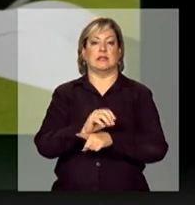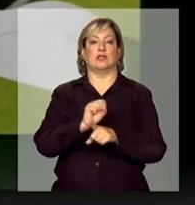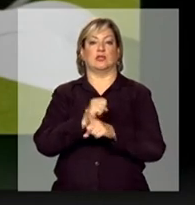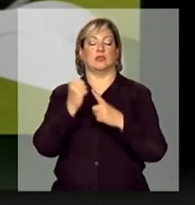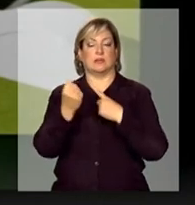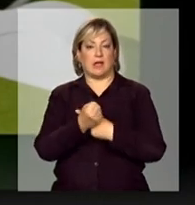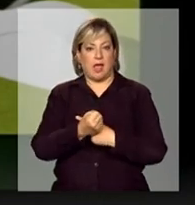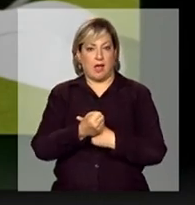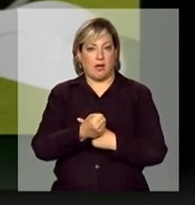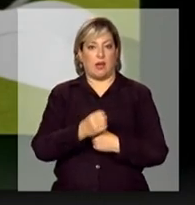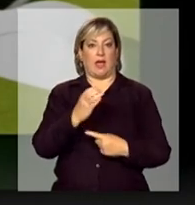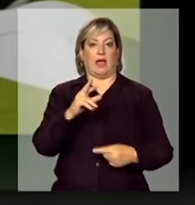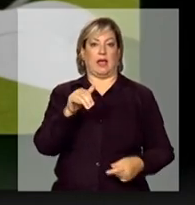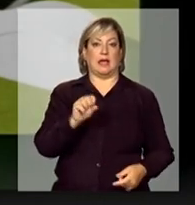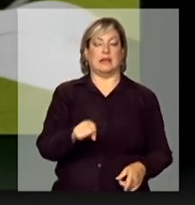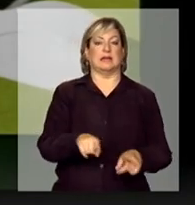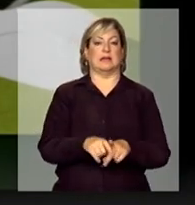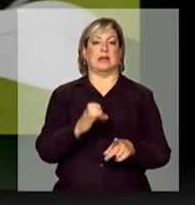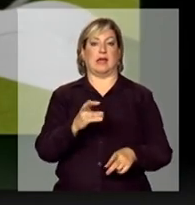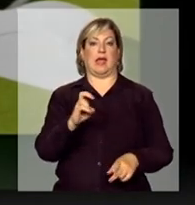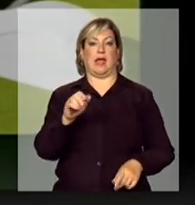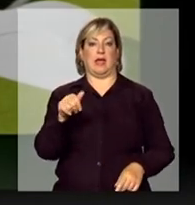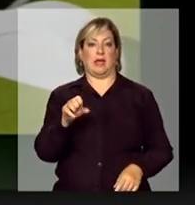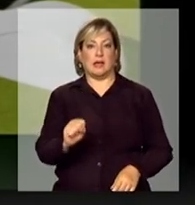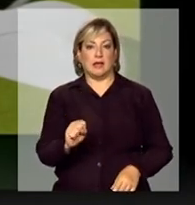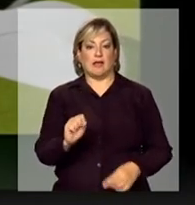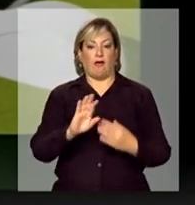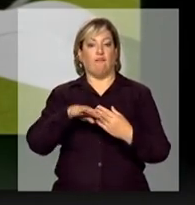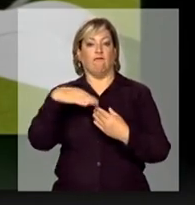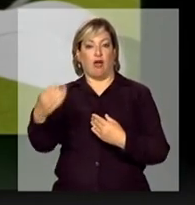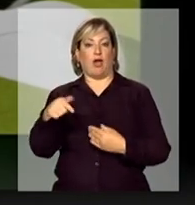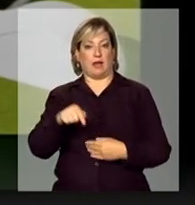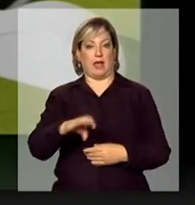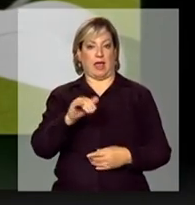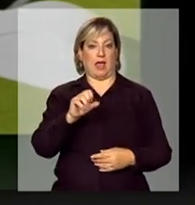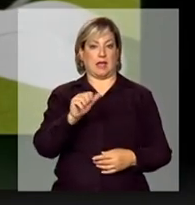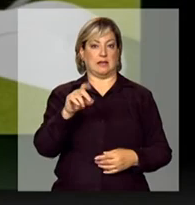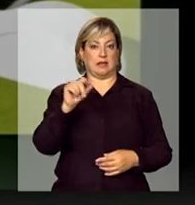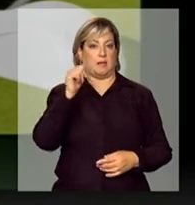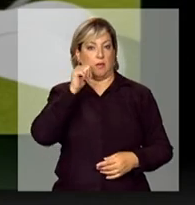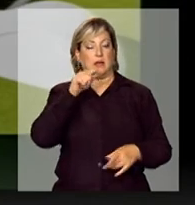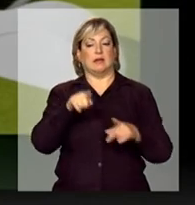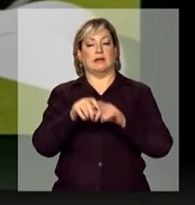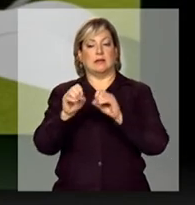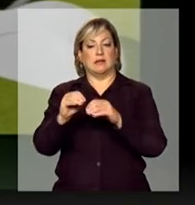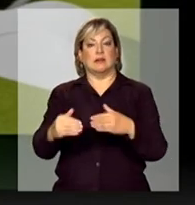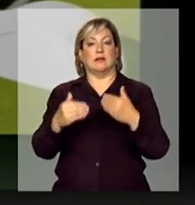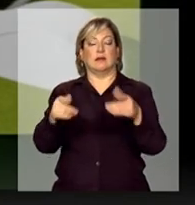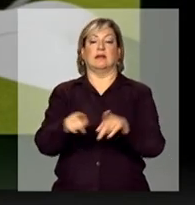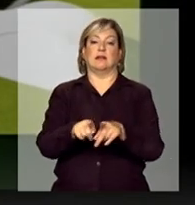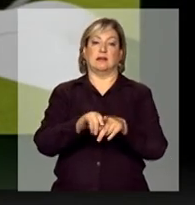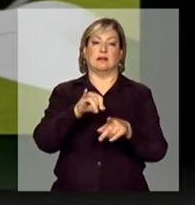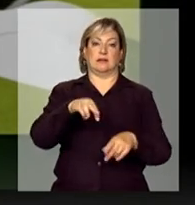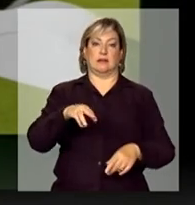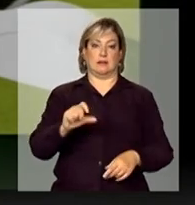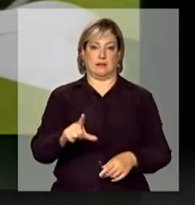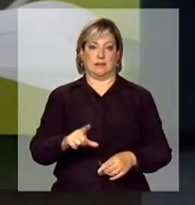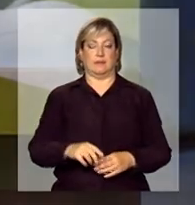social Cras e creas e o Instituto de medicina legal IML E além